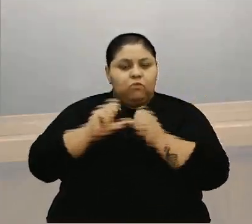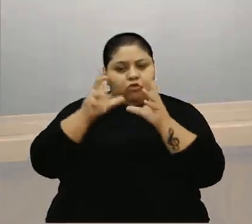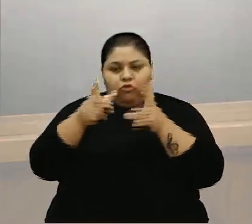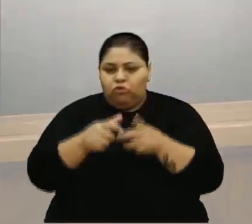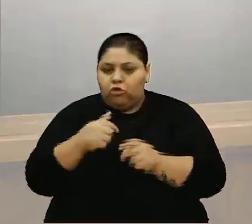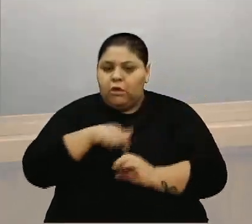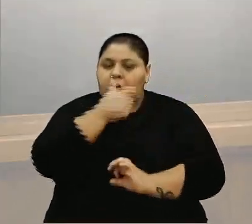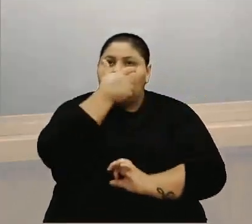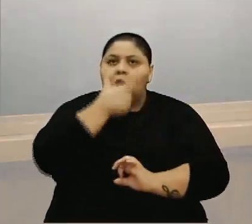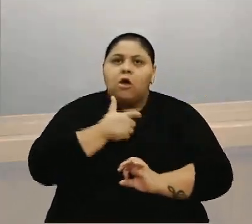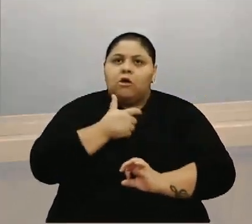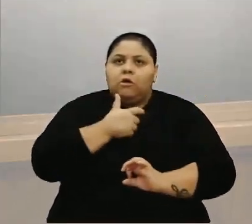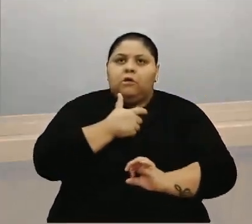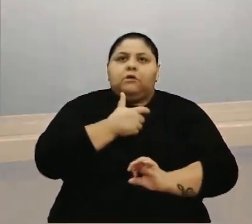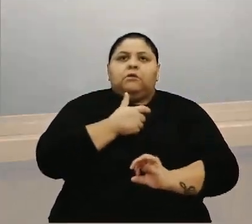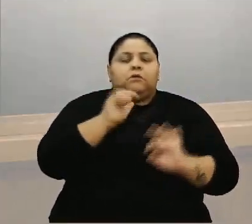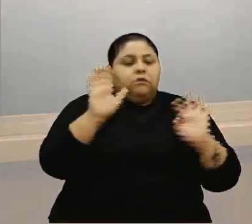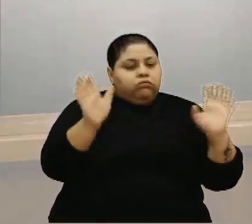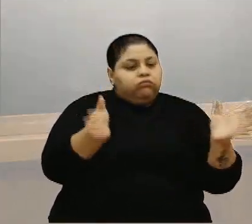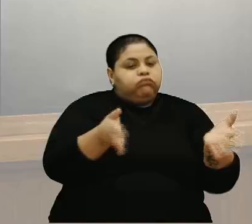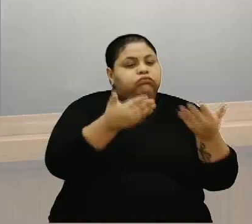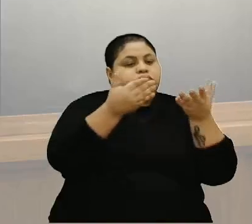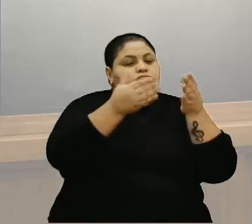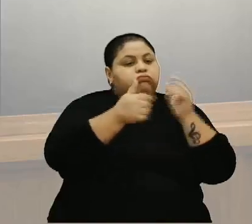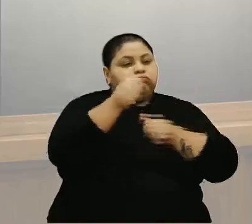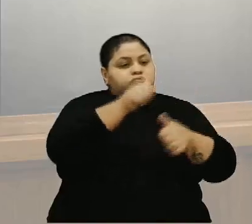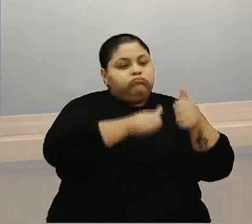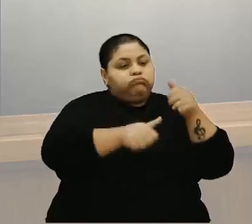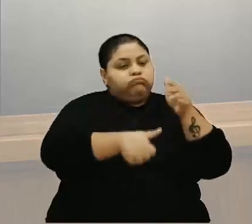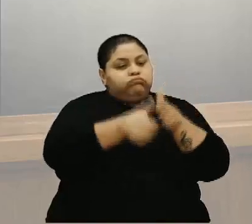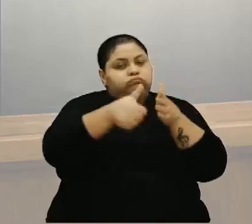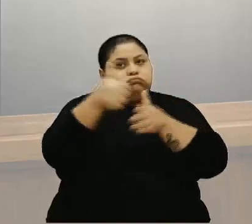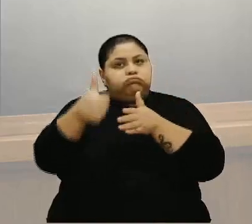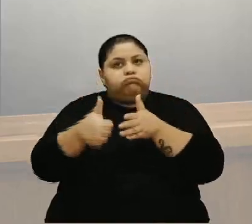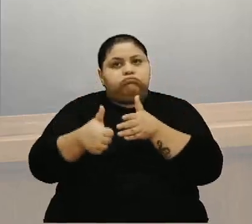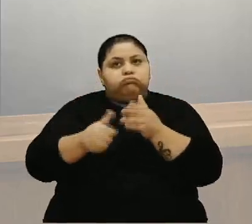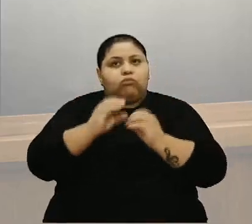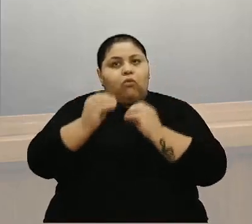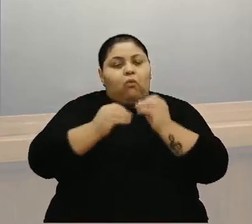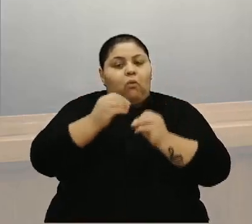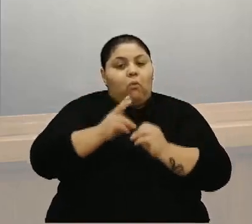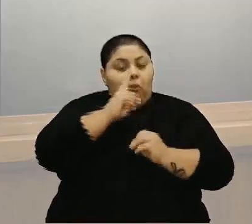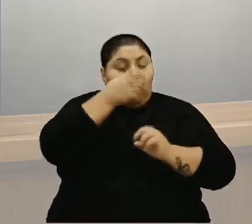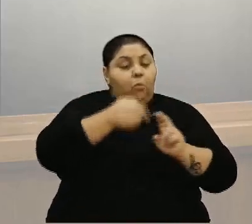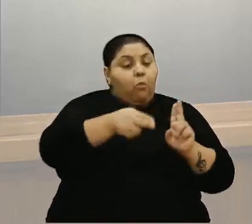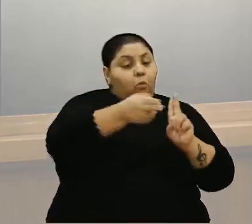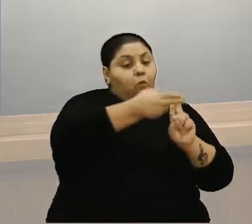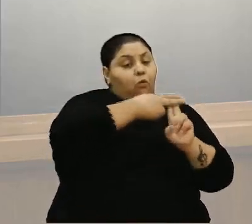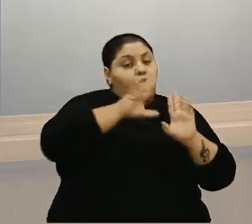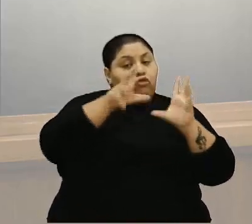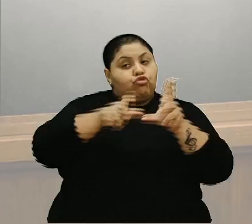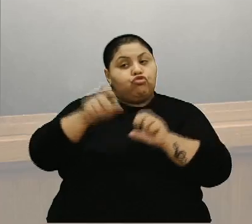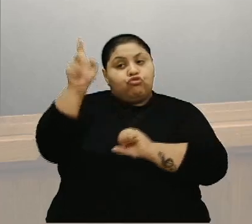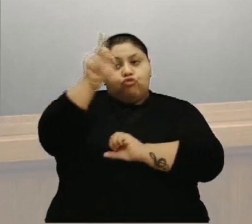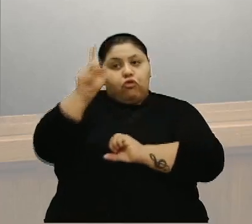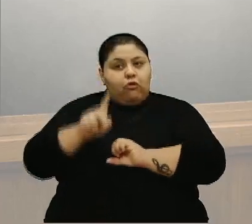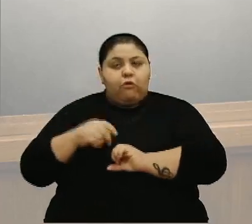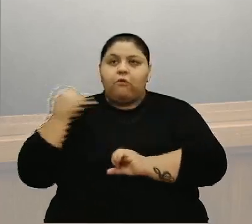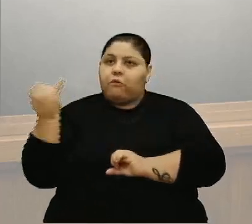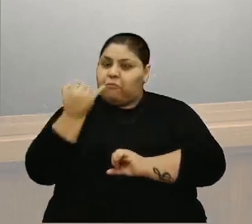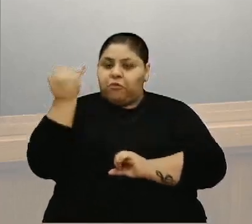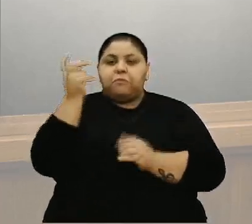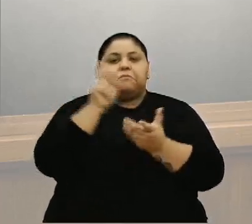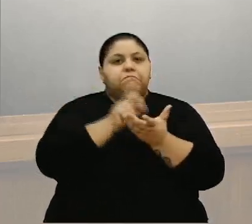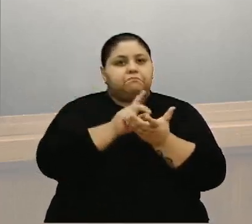eu acho que incentivar, aprimorar, fazer o debate de como reforçar o SUS em todo o país é fundamental